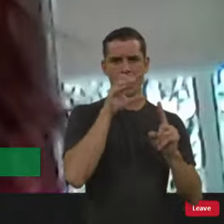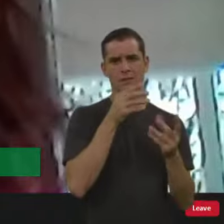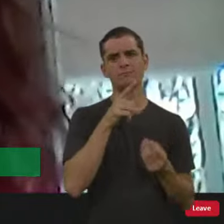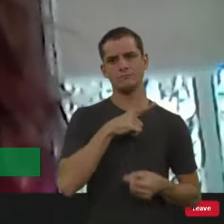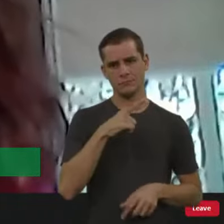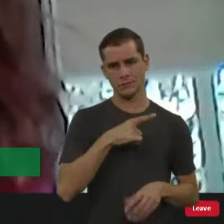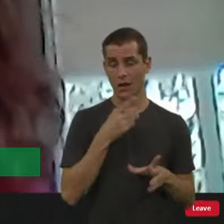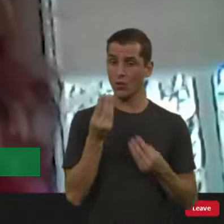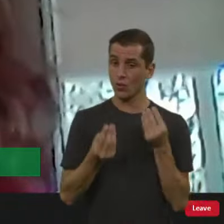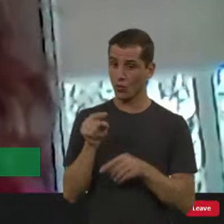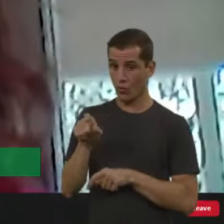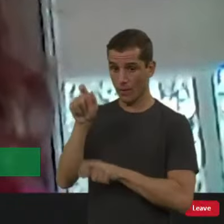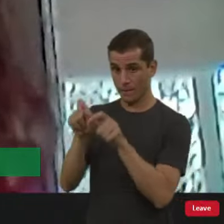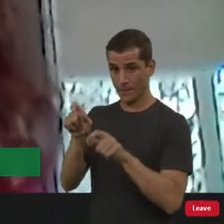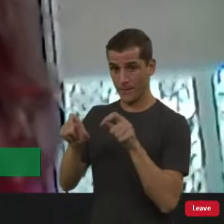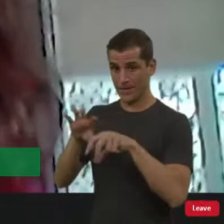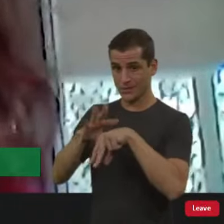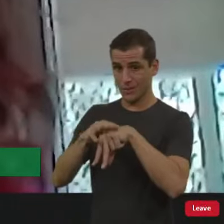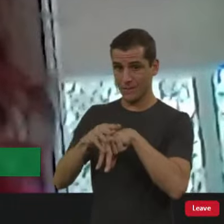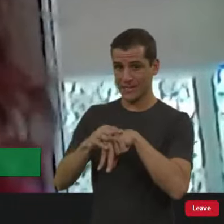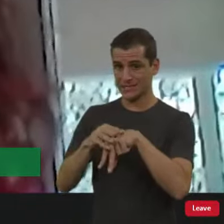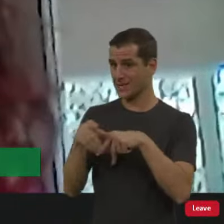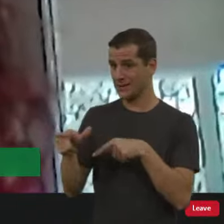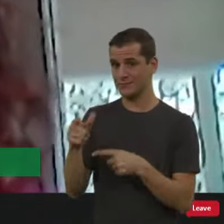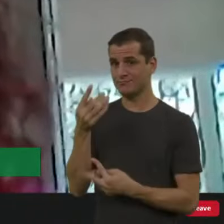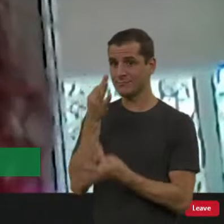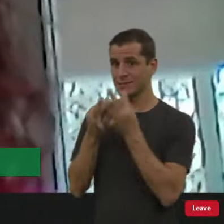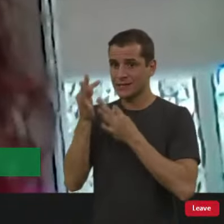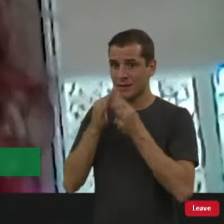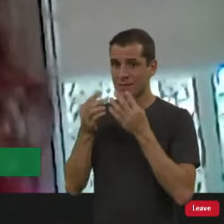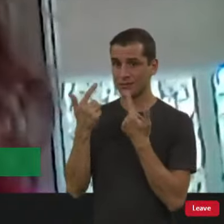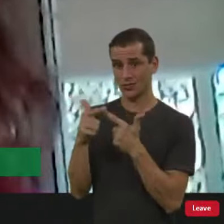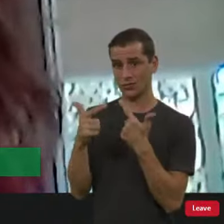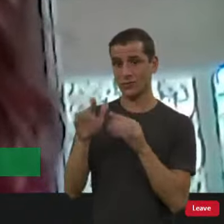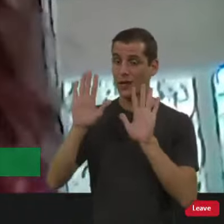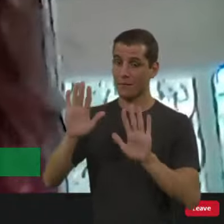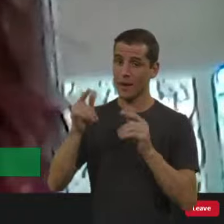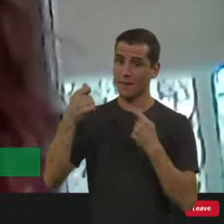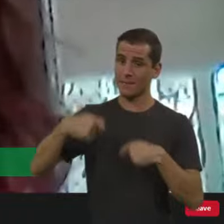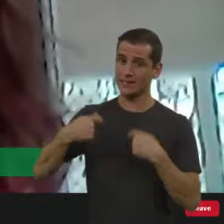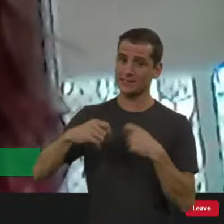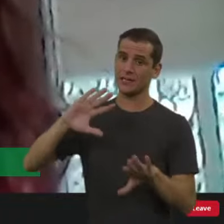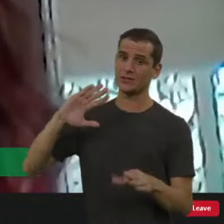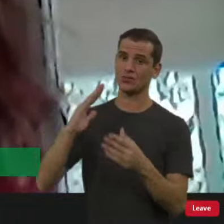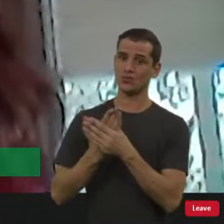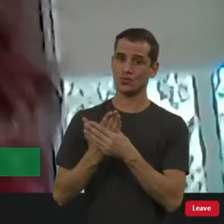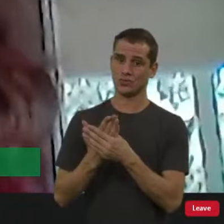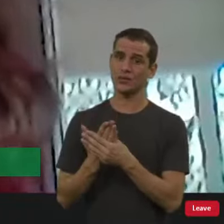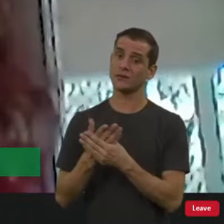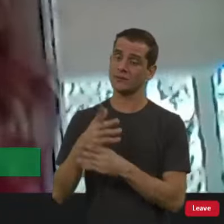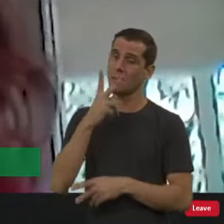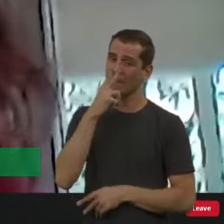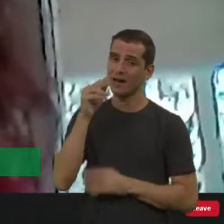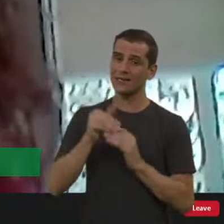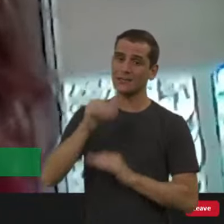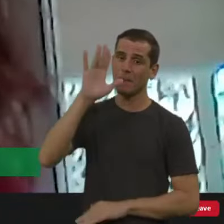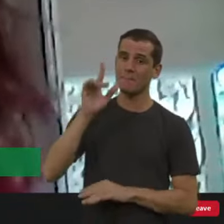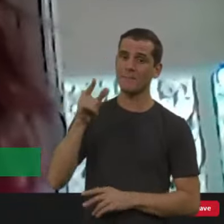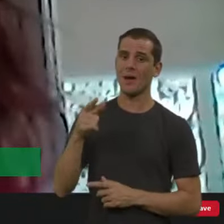tratamento adequado, os pacientes precisam buscar na justiça pelo direito à vida, o que gera um custo maior ao Estado e muito